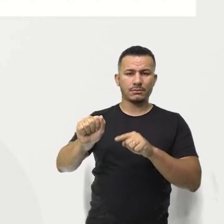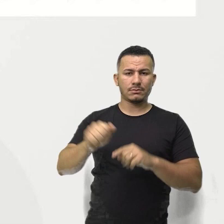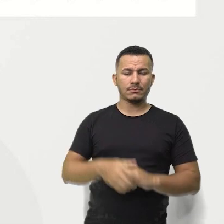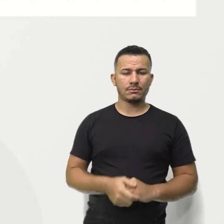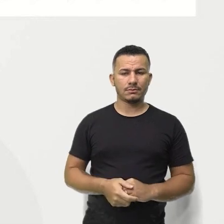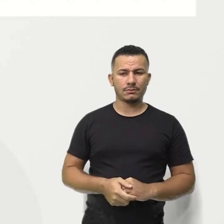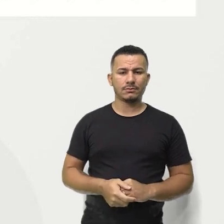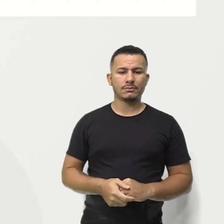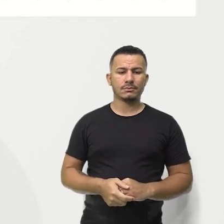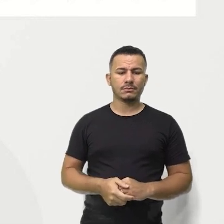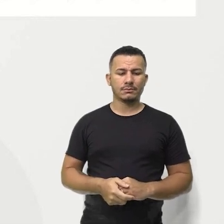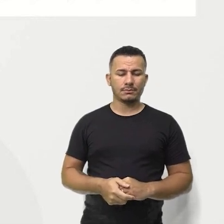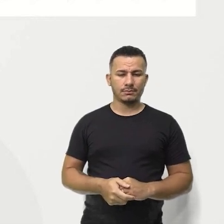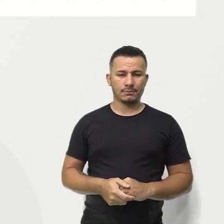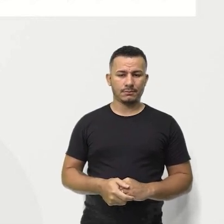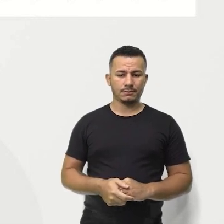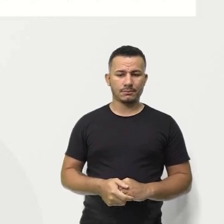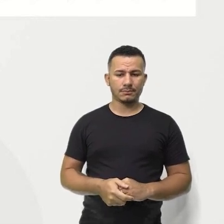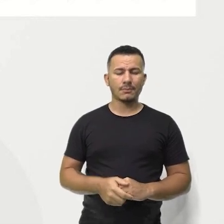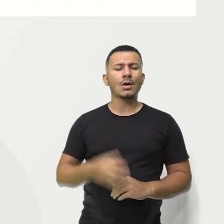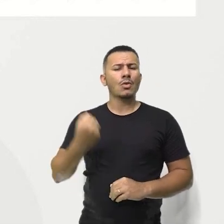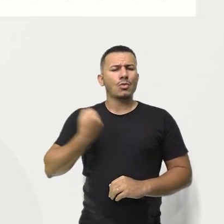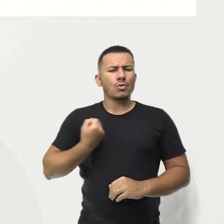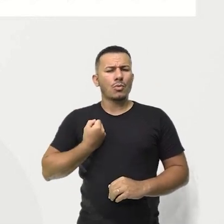professor vai botar bem aqui, ó, o ponto A,